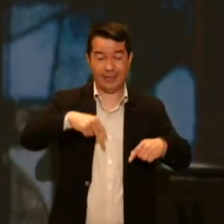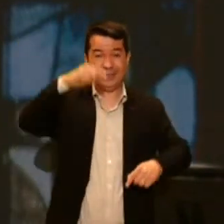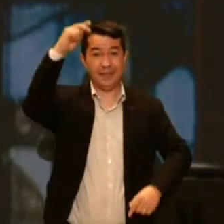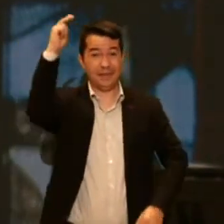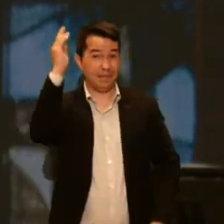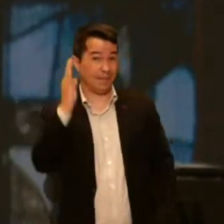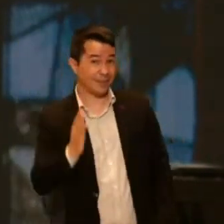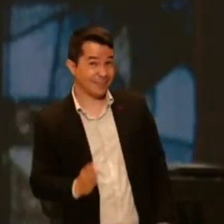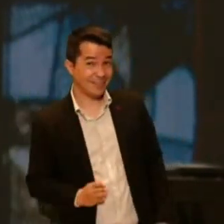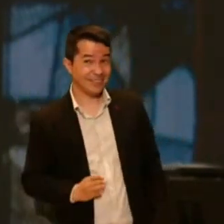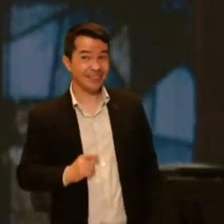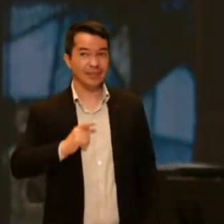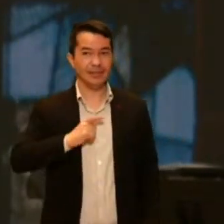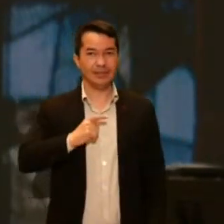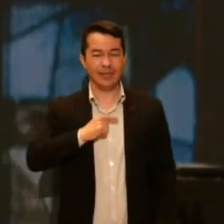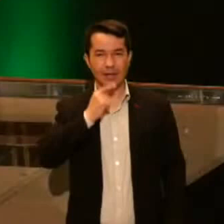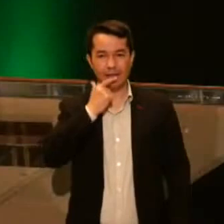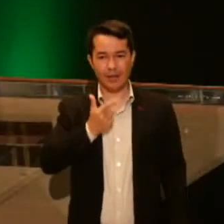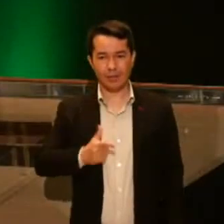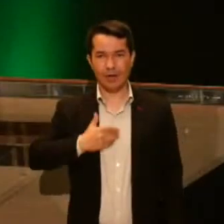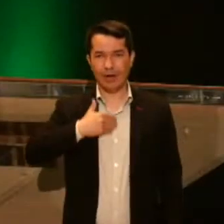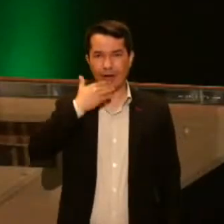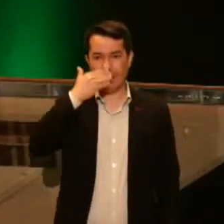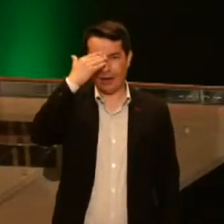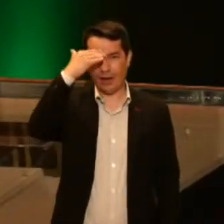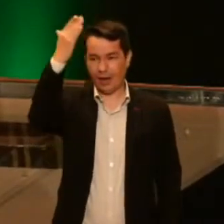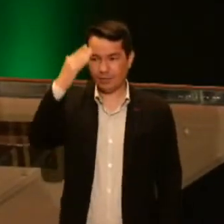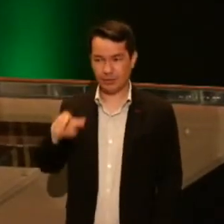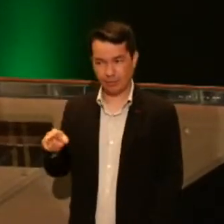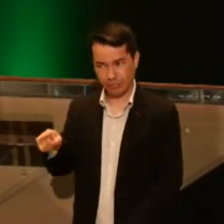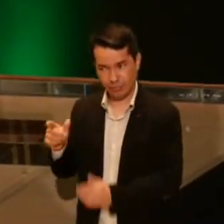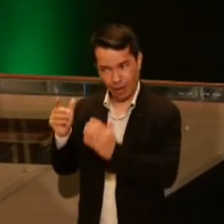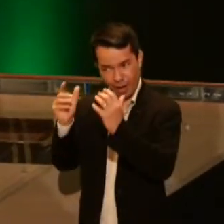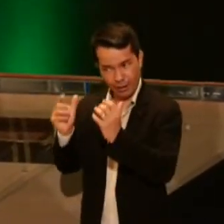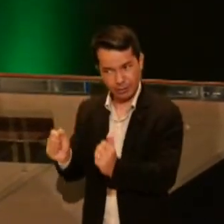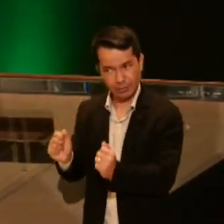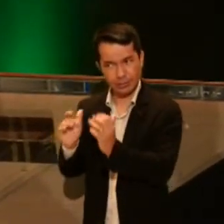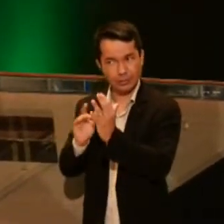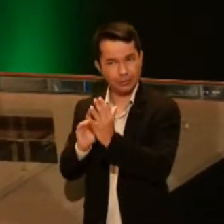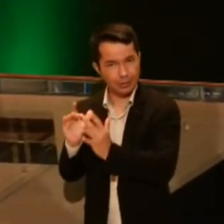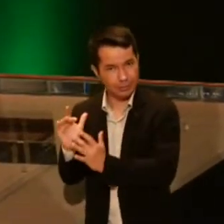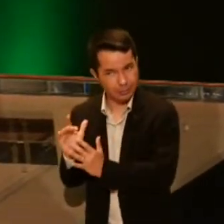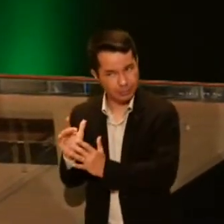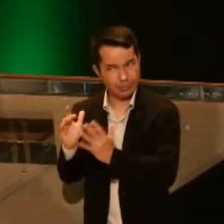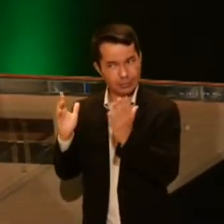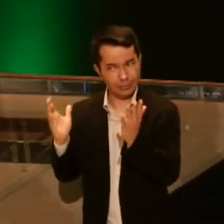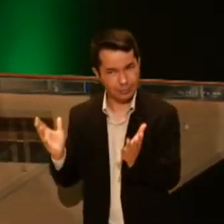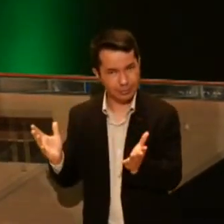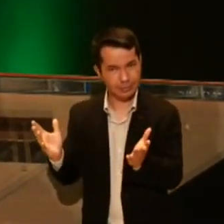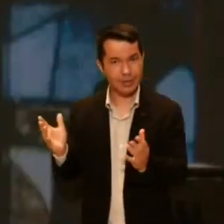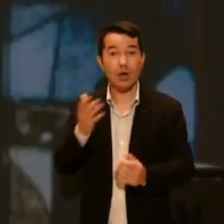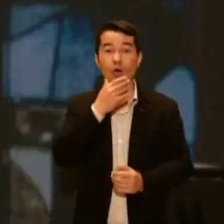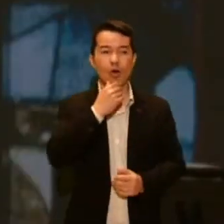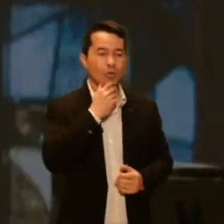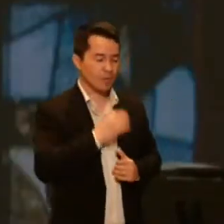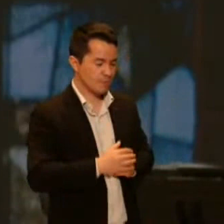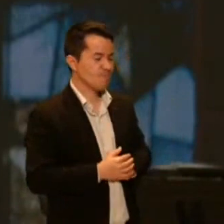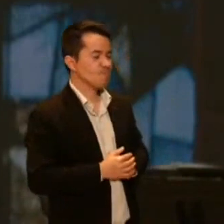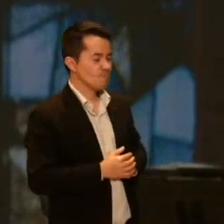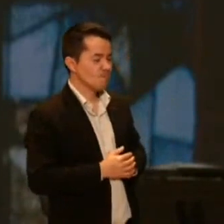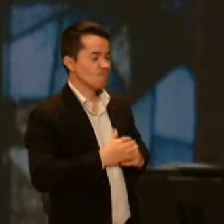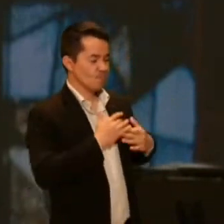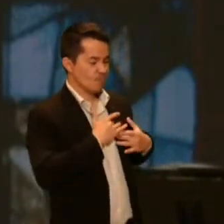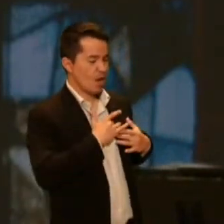Brasil. E aí, através de uma célula que a nossa igreja tem na língua árabe, ele reconheceu